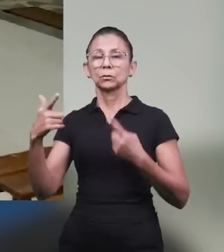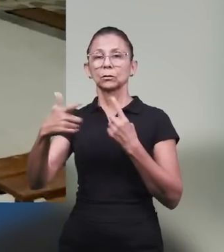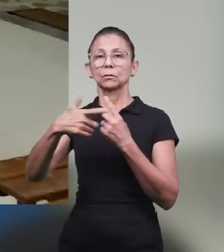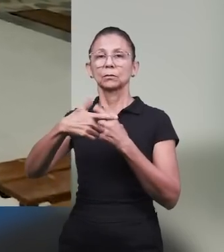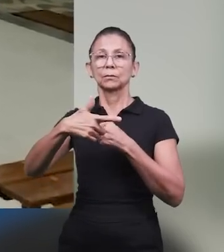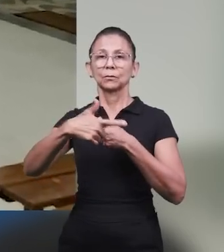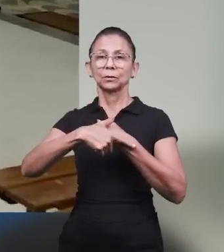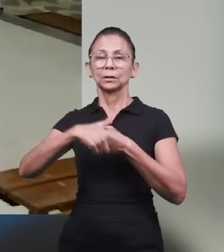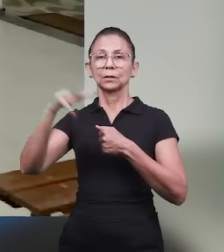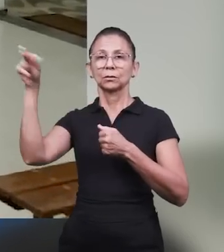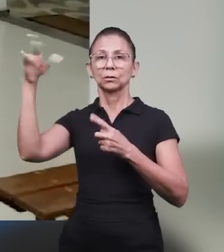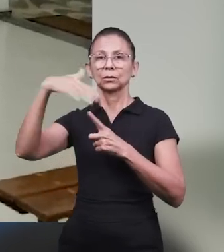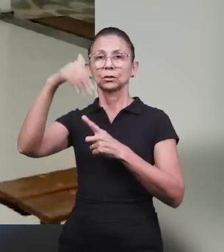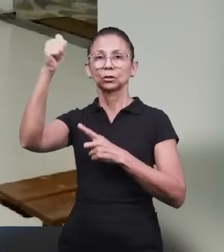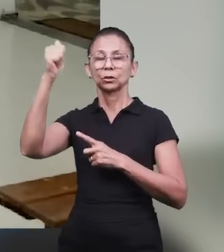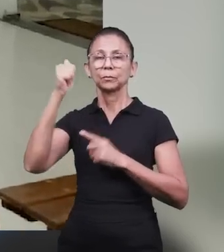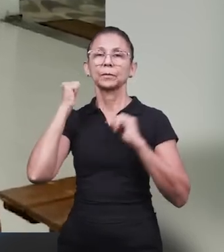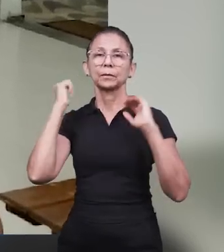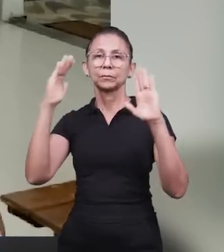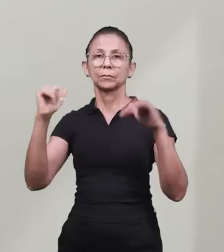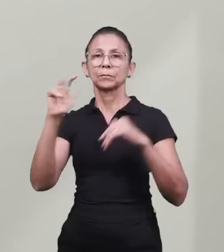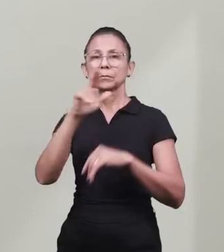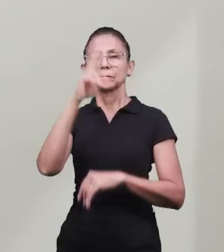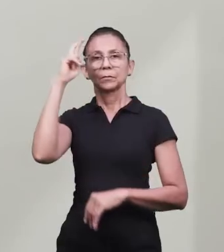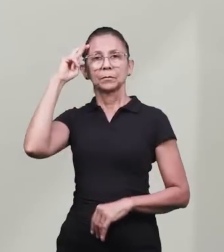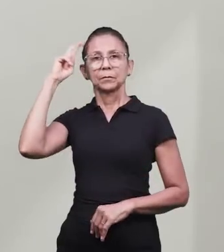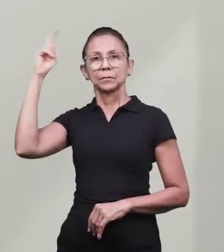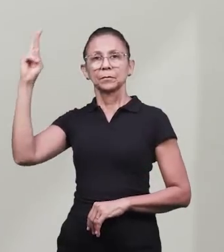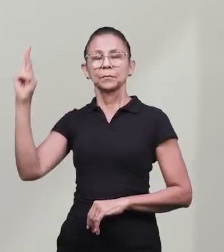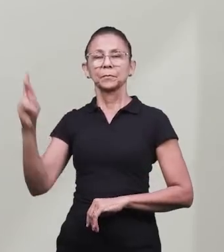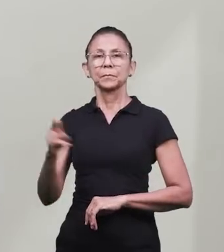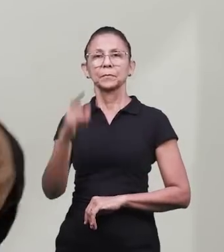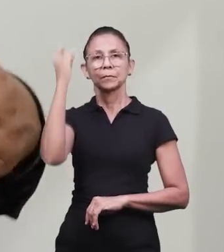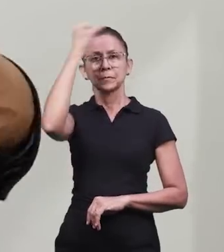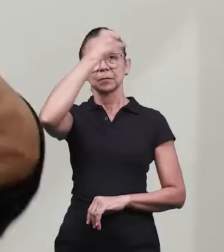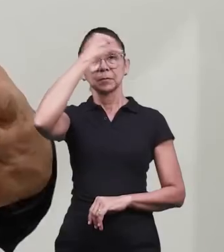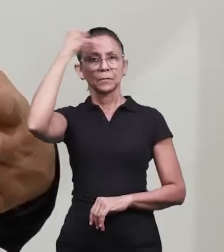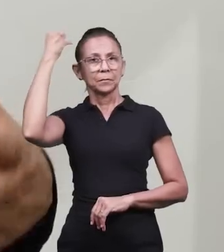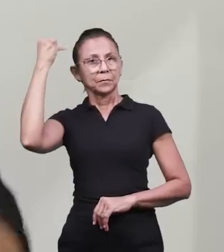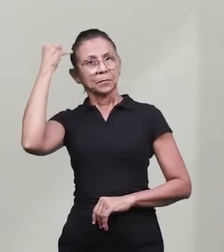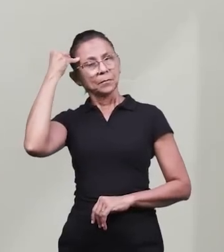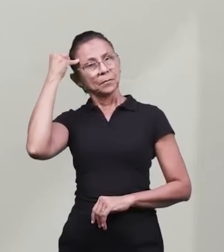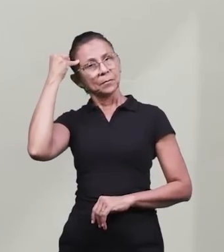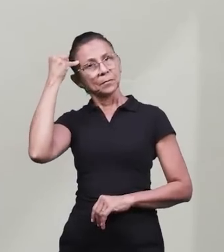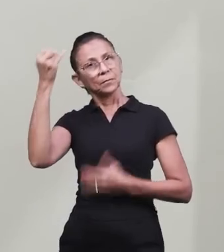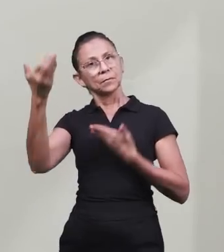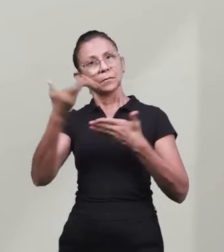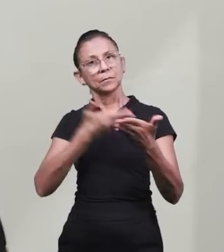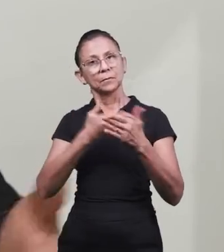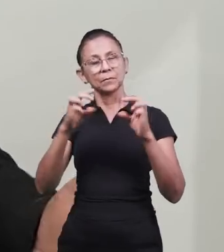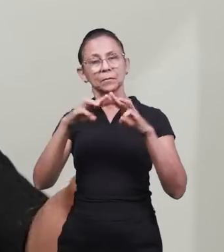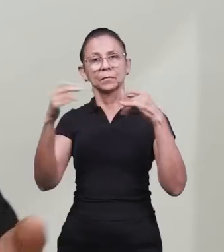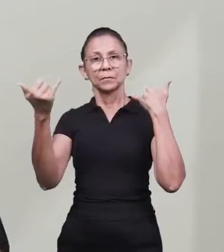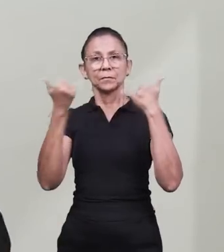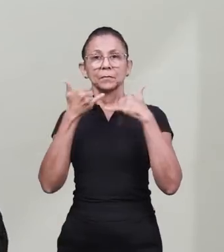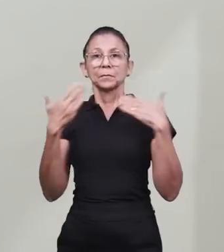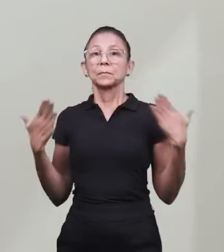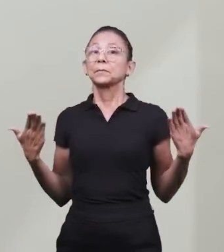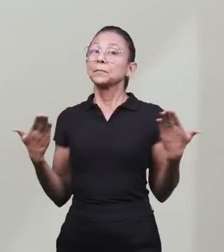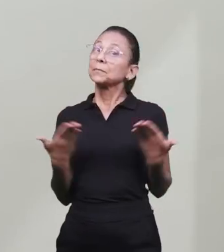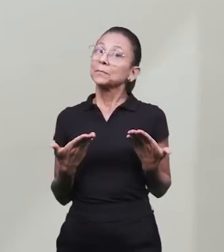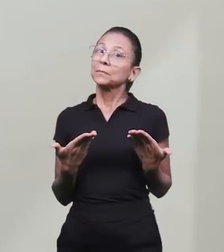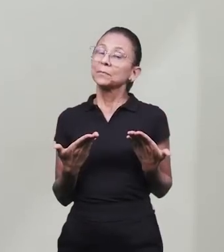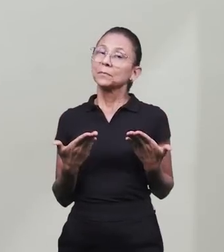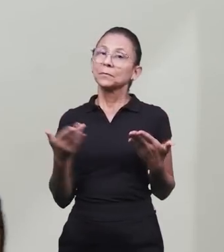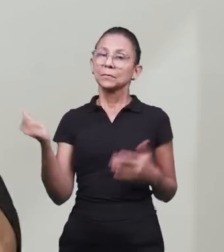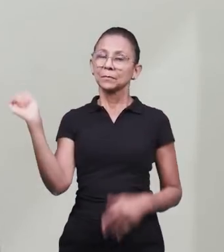Valadares. Louvado seja o nome do Senhor! Jorge, esta foi a nossa participação no Manaim News de hoje. E